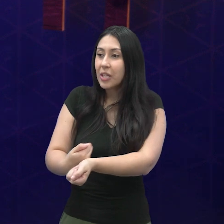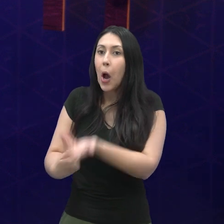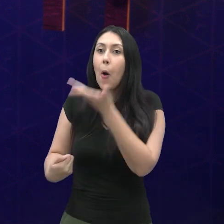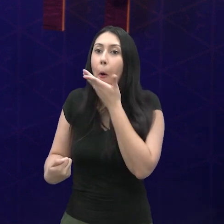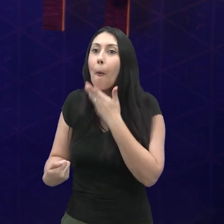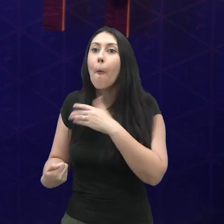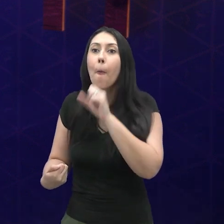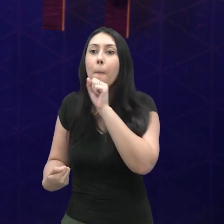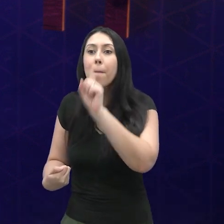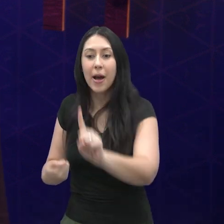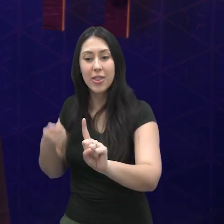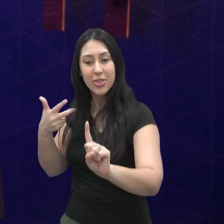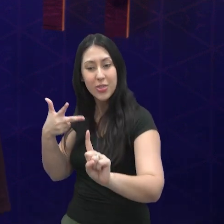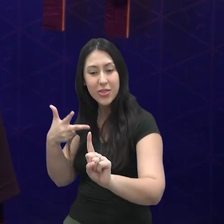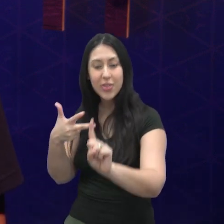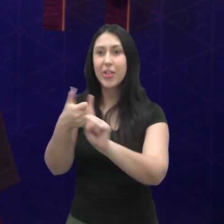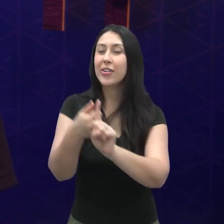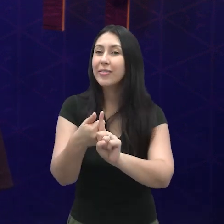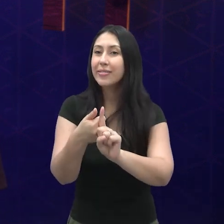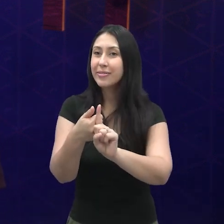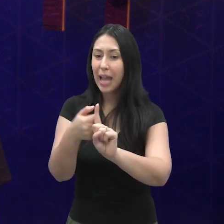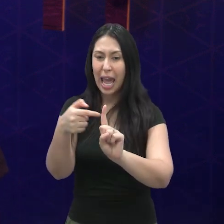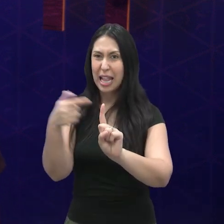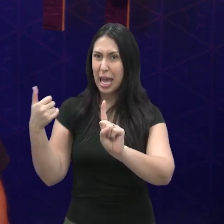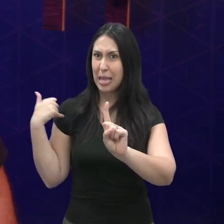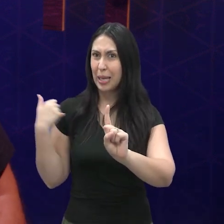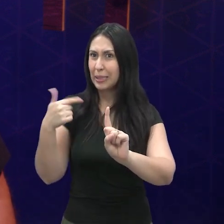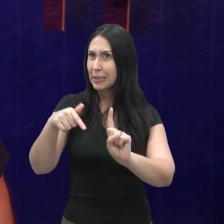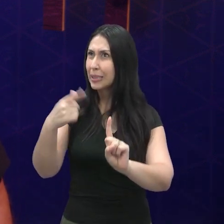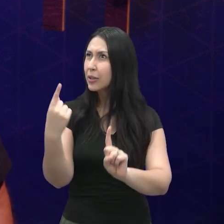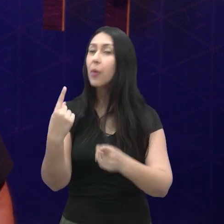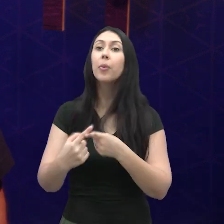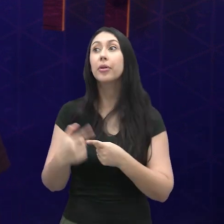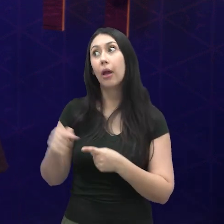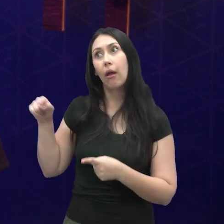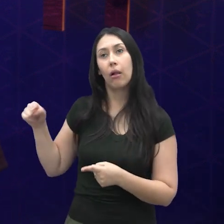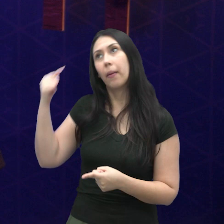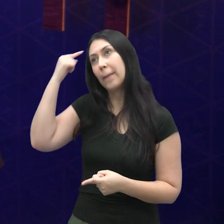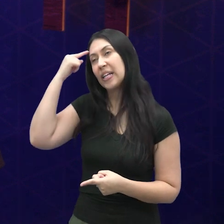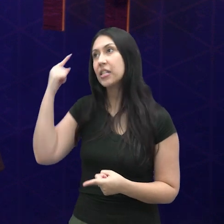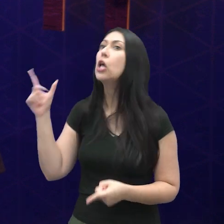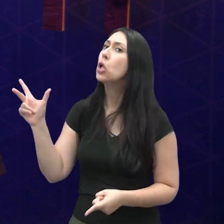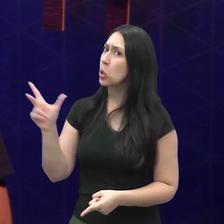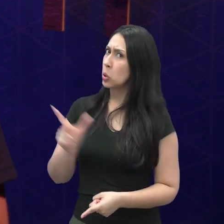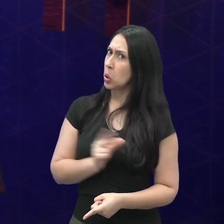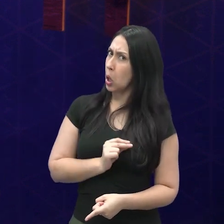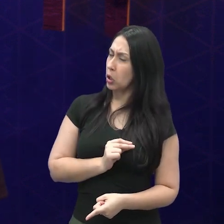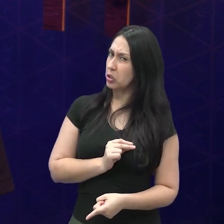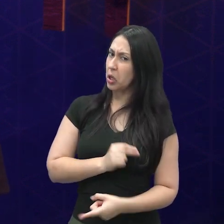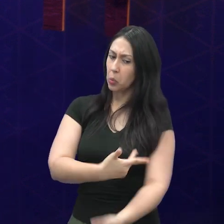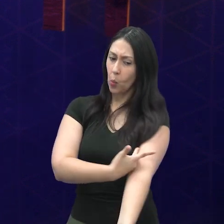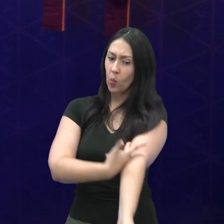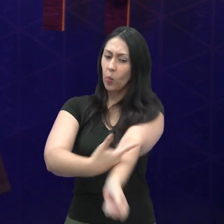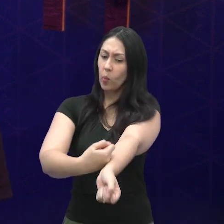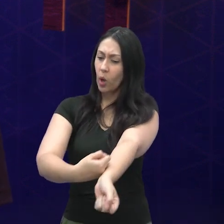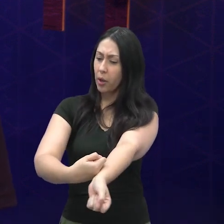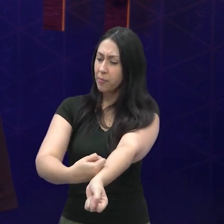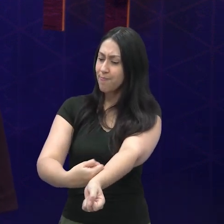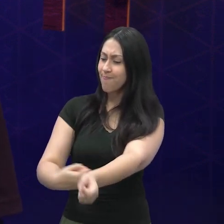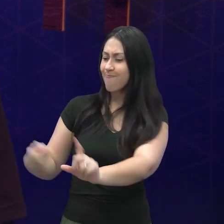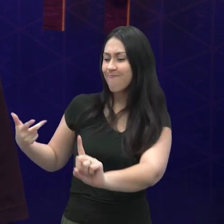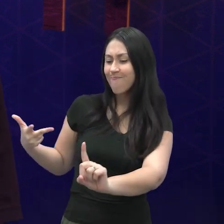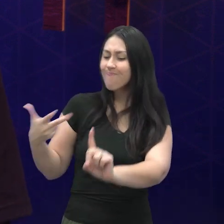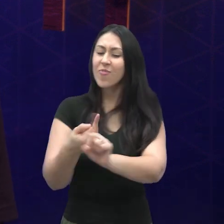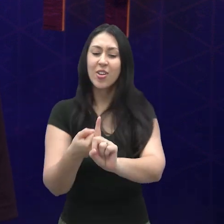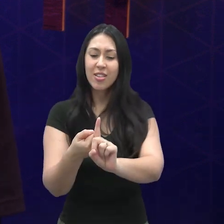pai de 71 anos, porque na cabeça dele faz todo sentido isso. O plasma de uma pessoa mais jovem